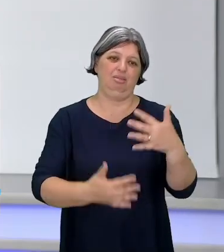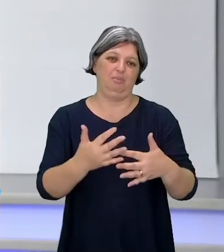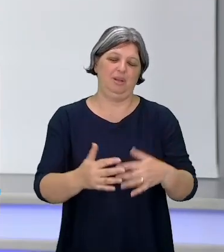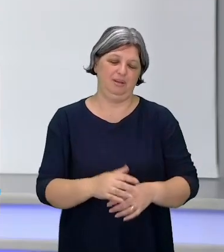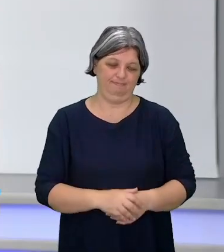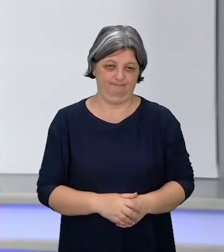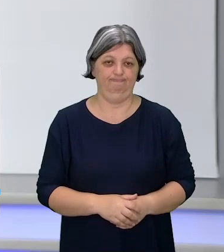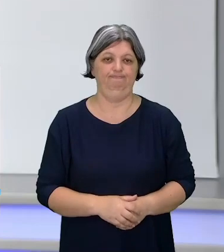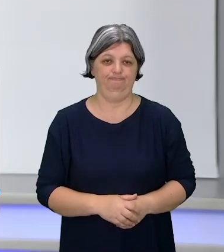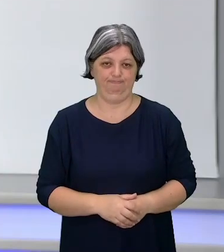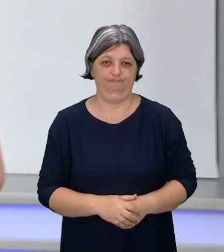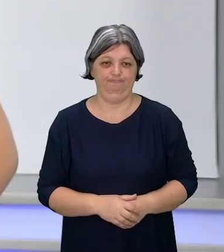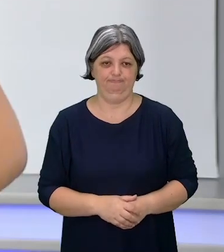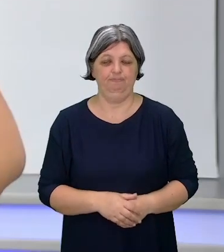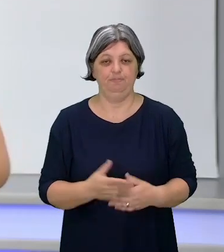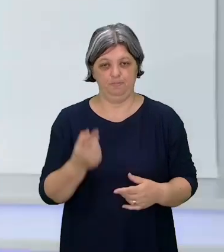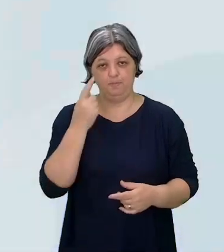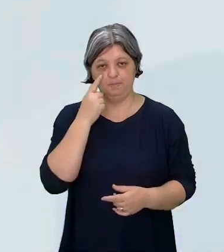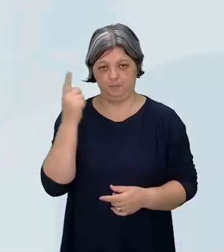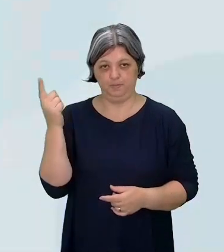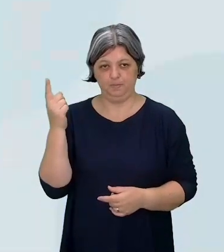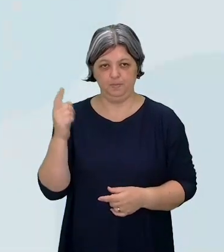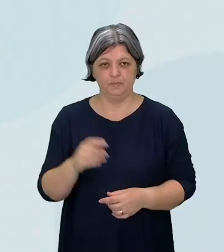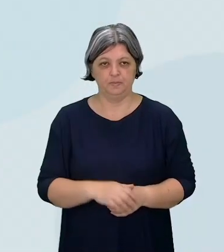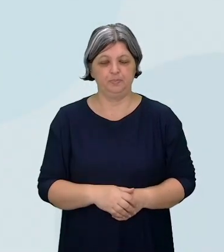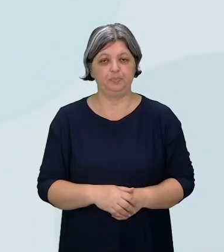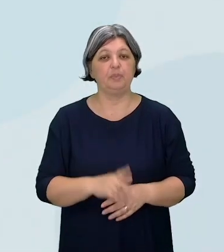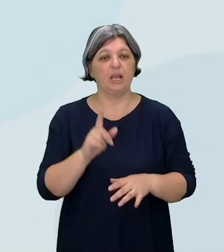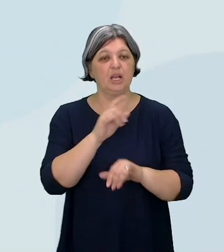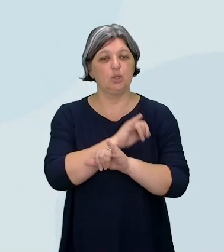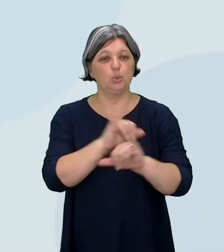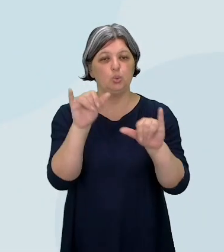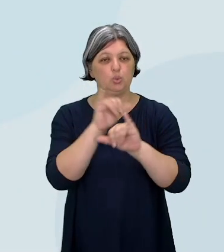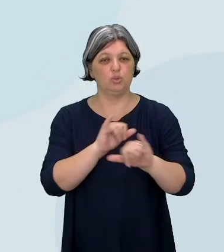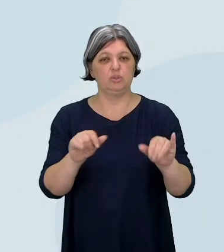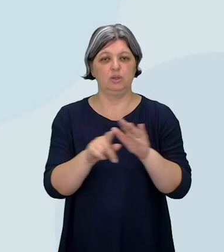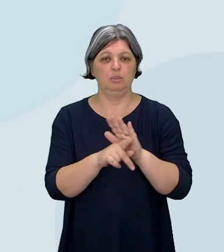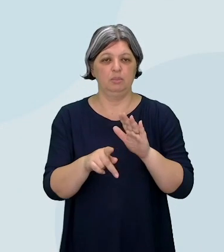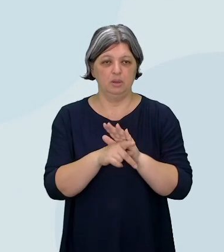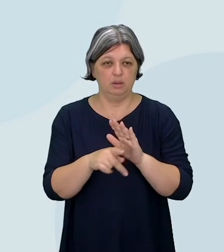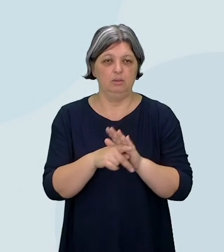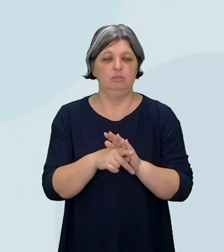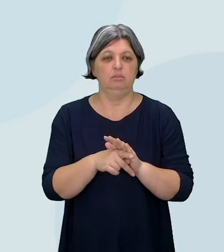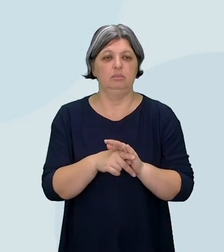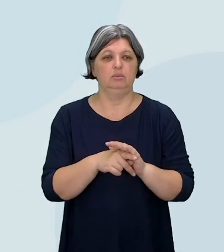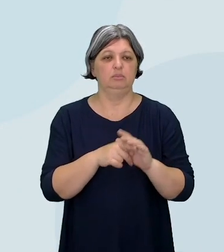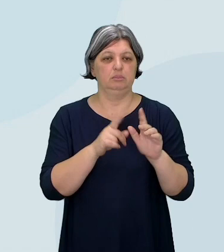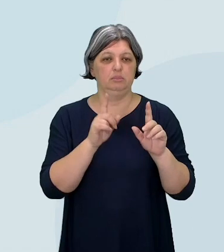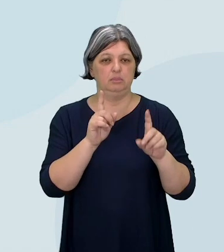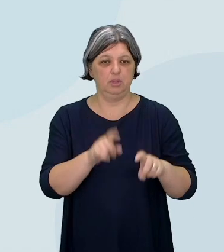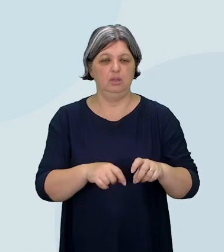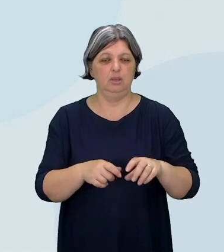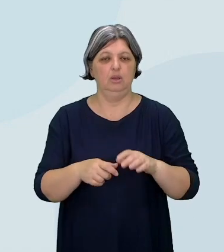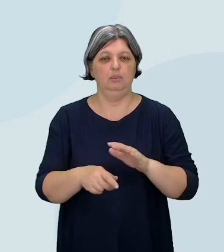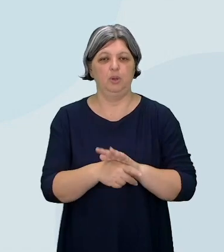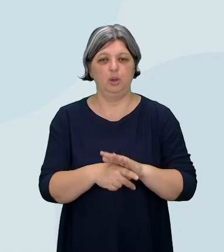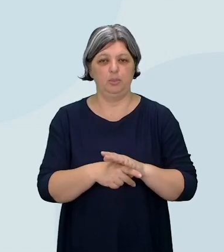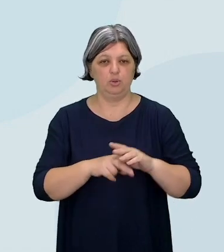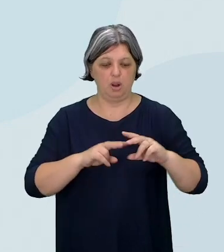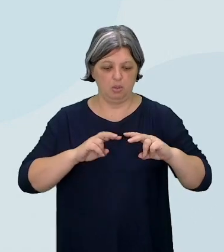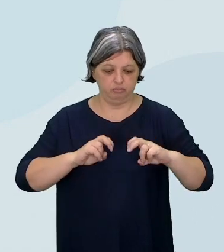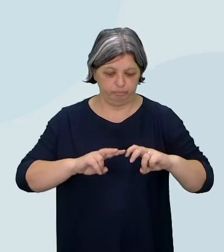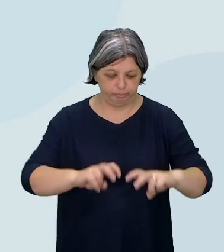aparecer para vocês aí na tela, essa é uma notícia sobre contaminação além do garimpo.